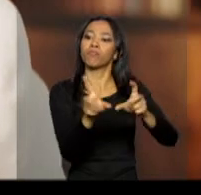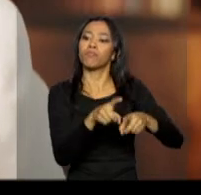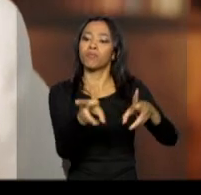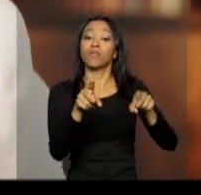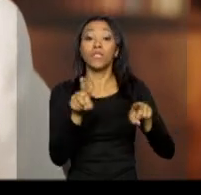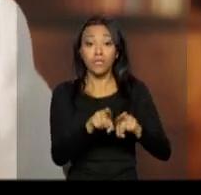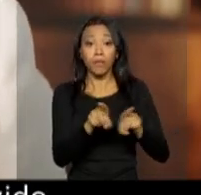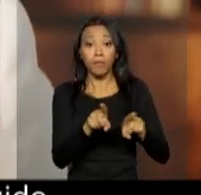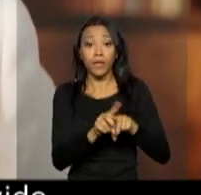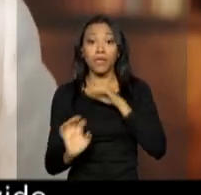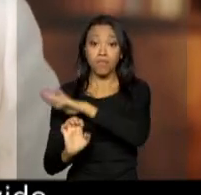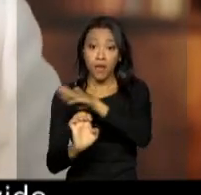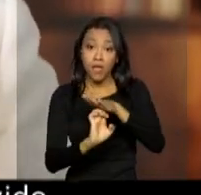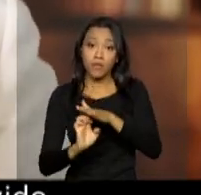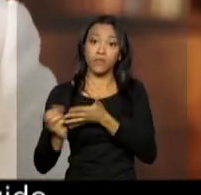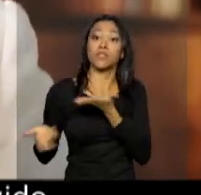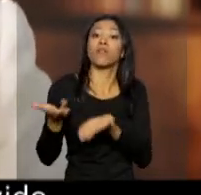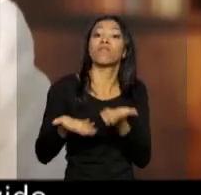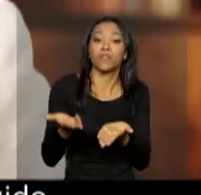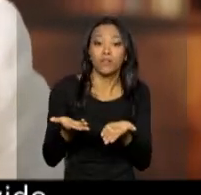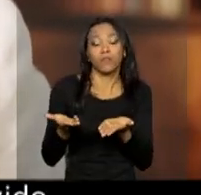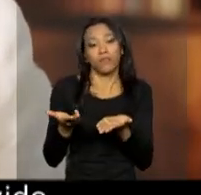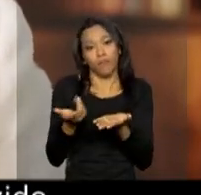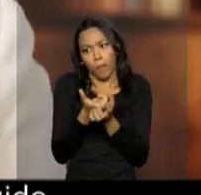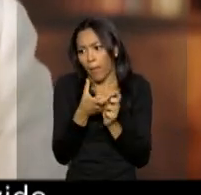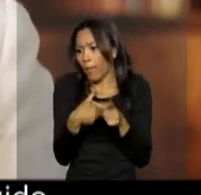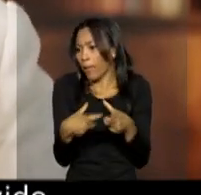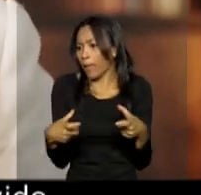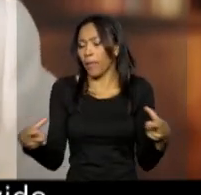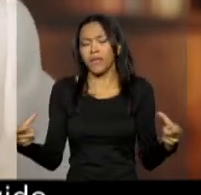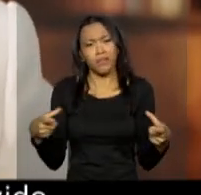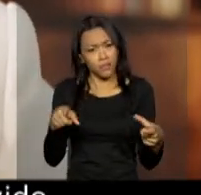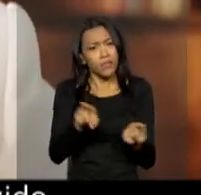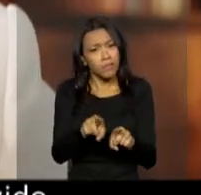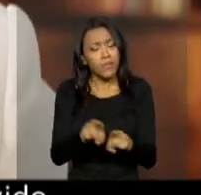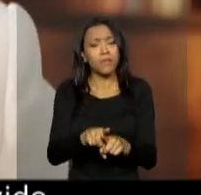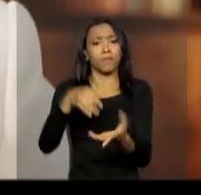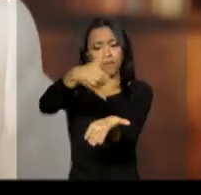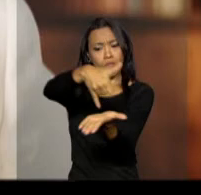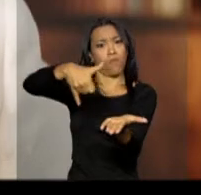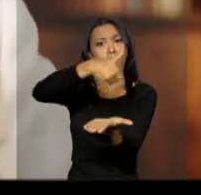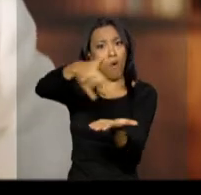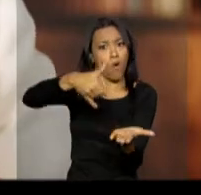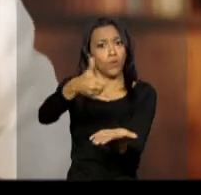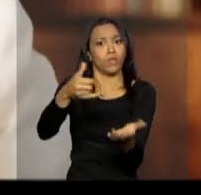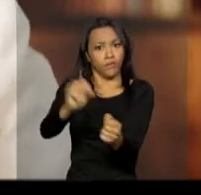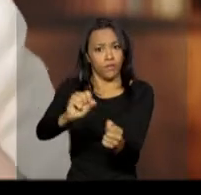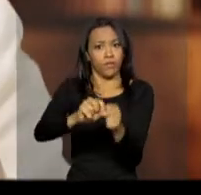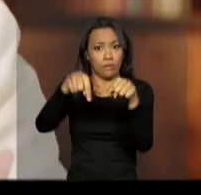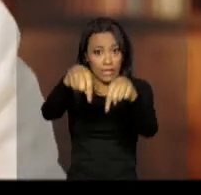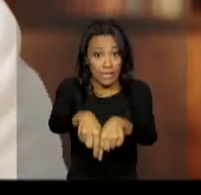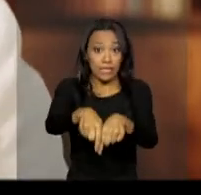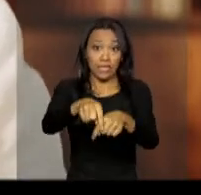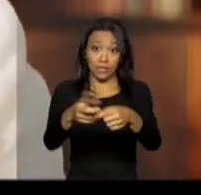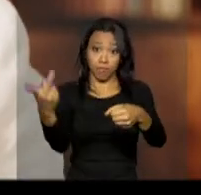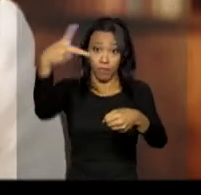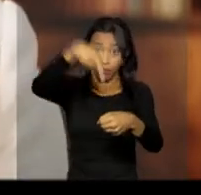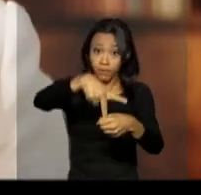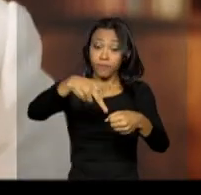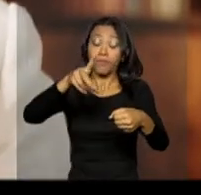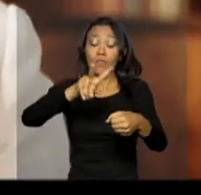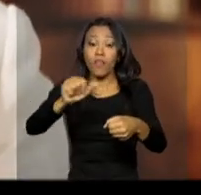de serviços. Sem esquecer que o volume de óleo produzido vai elevar em muito